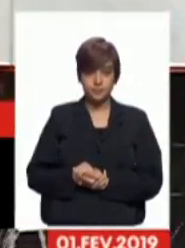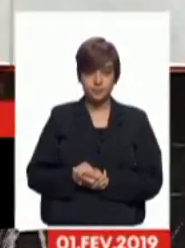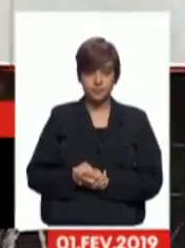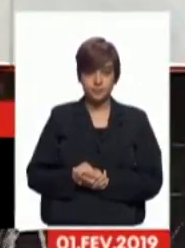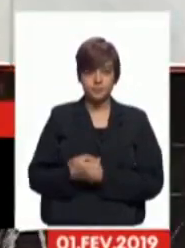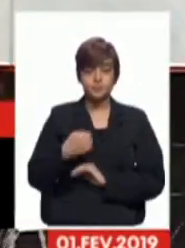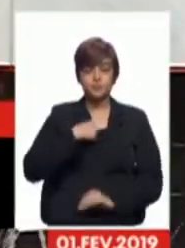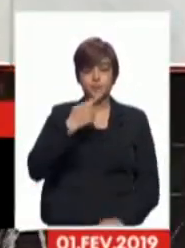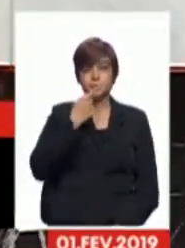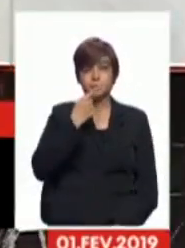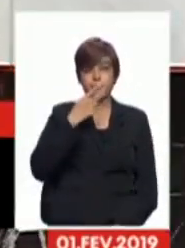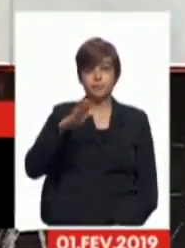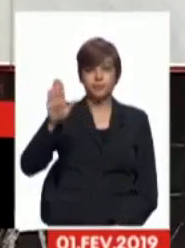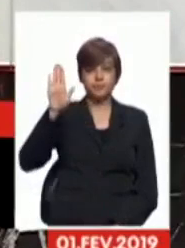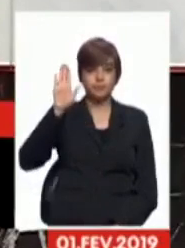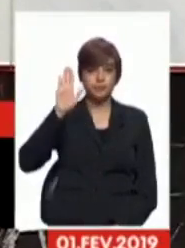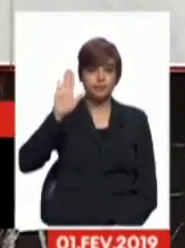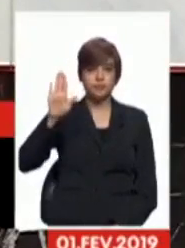Assim o prometo.